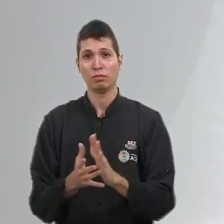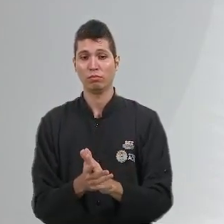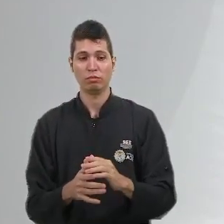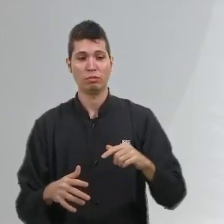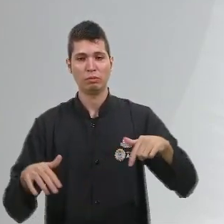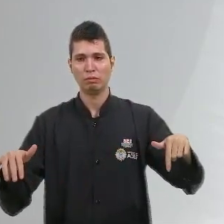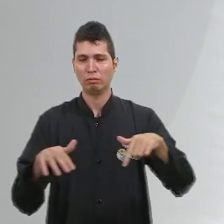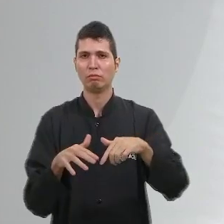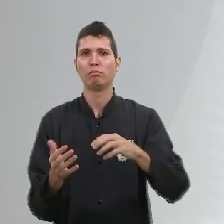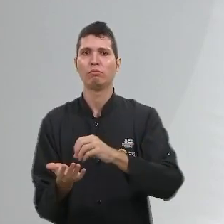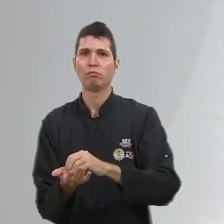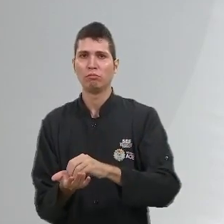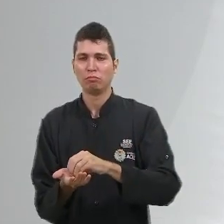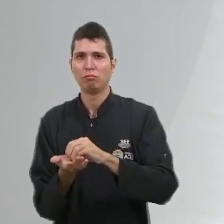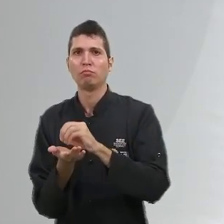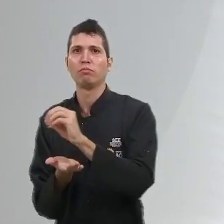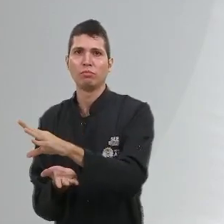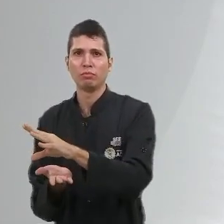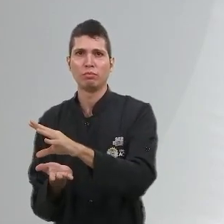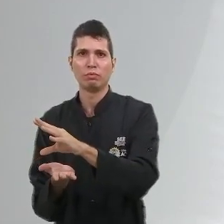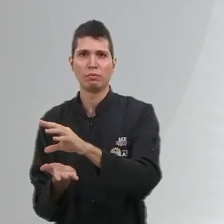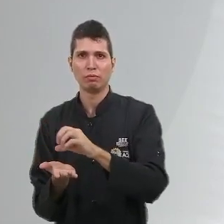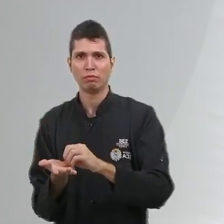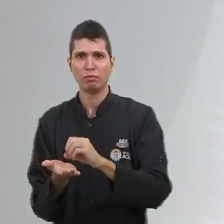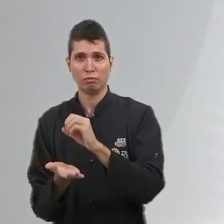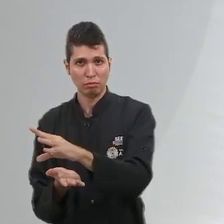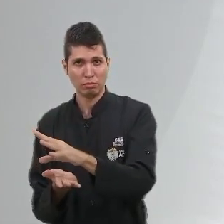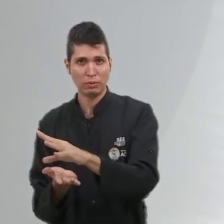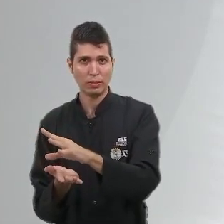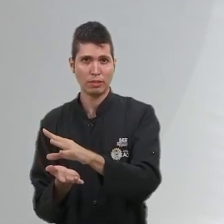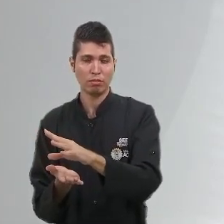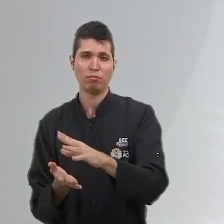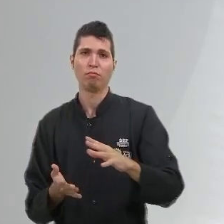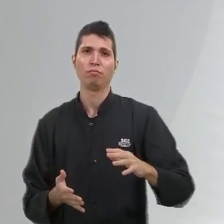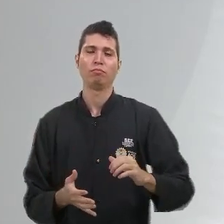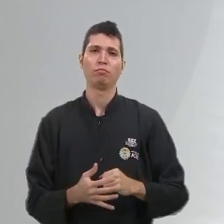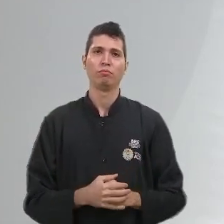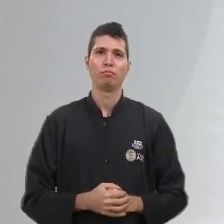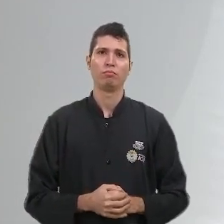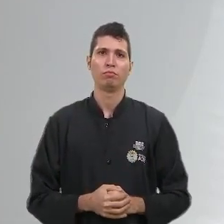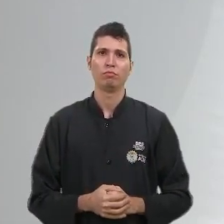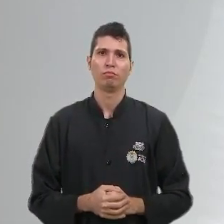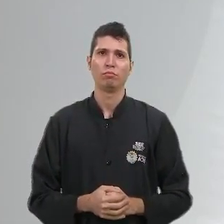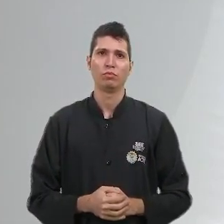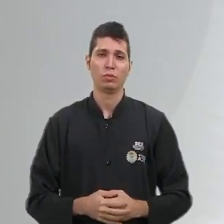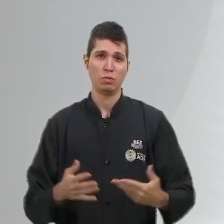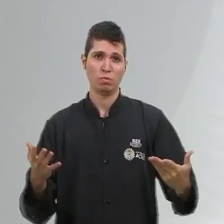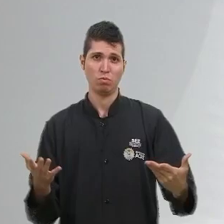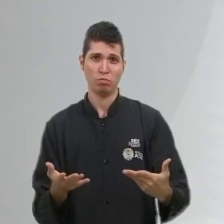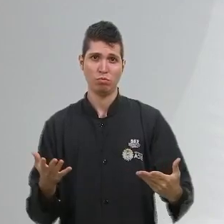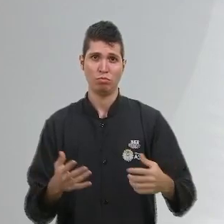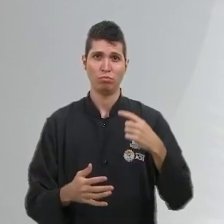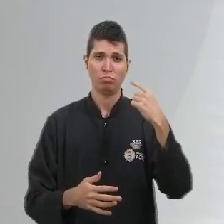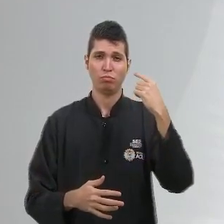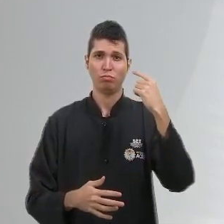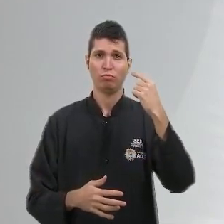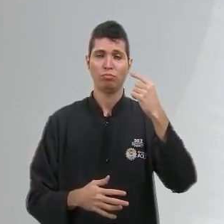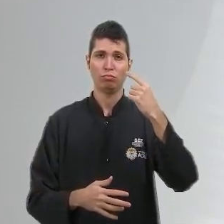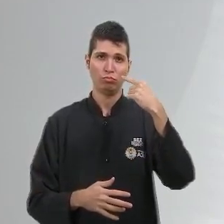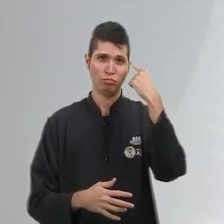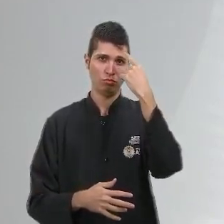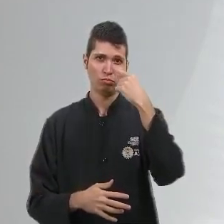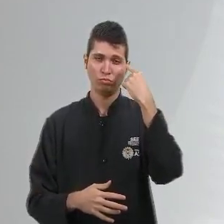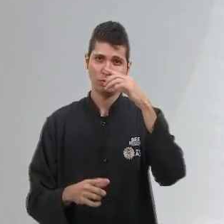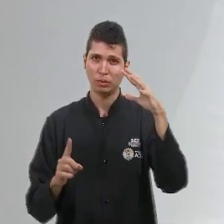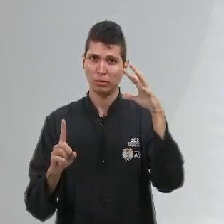língua é o contrário, ela ia absorvendo aquilo que o árabe trazia, né? Então, hoje, claro, o espanhol ele tem muito da influência da